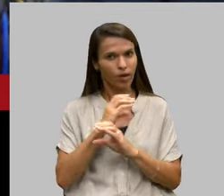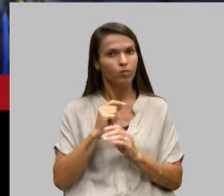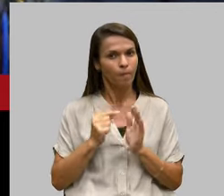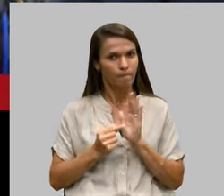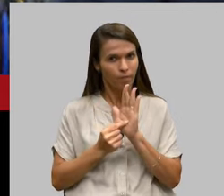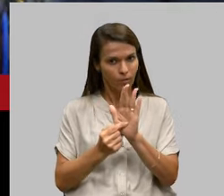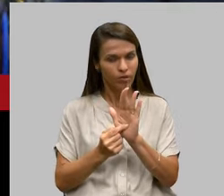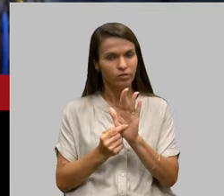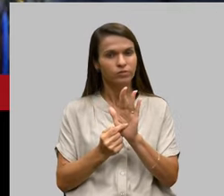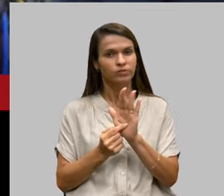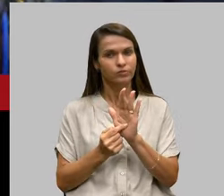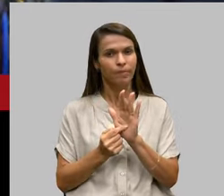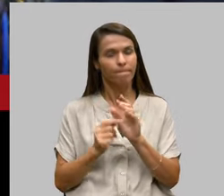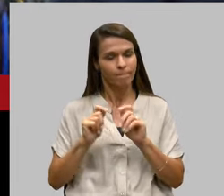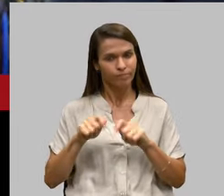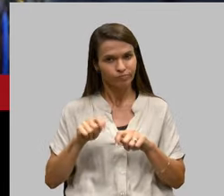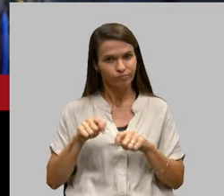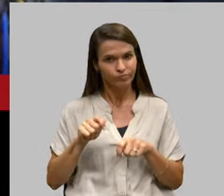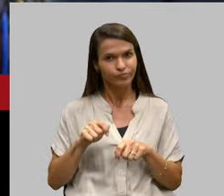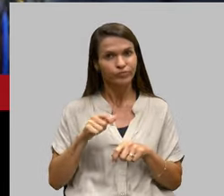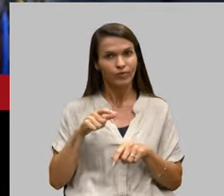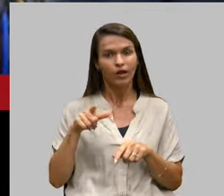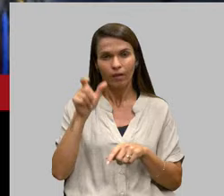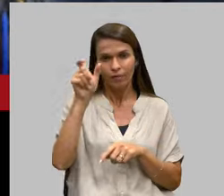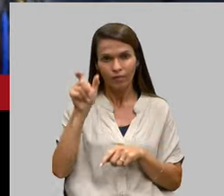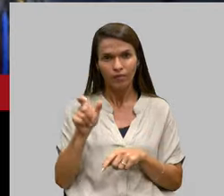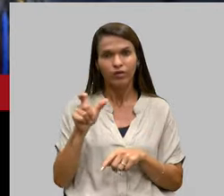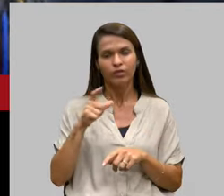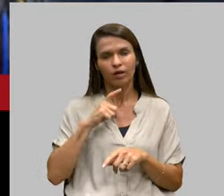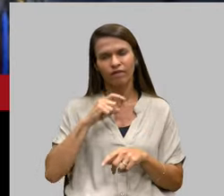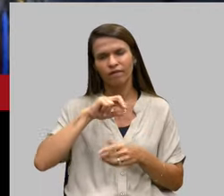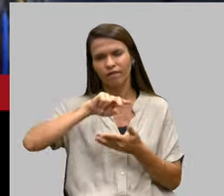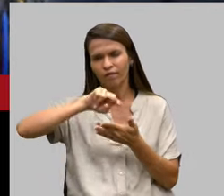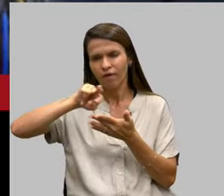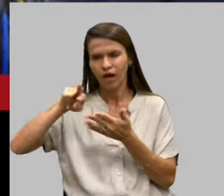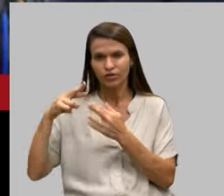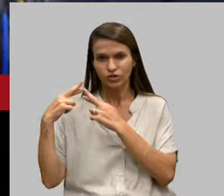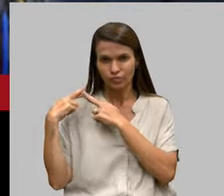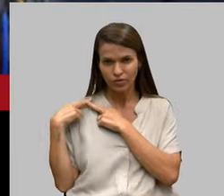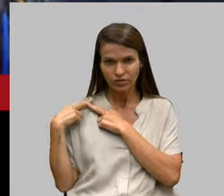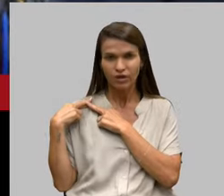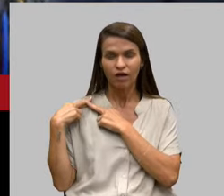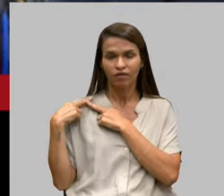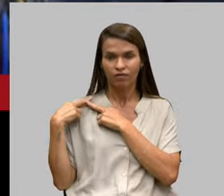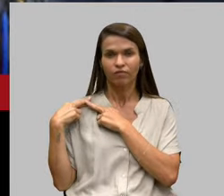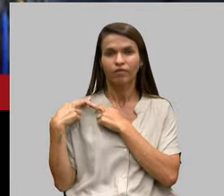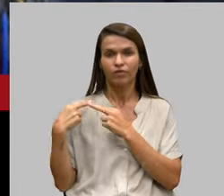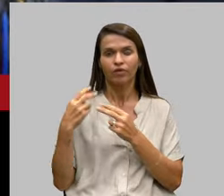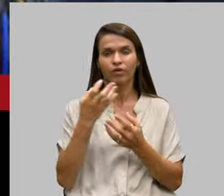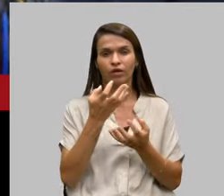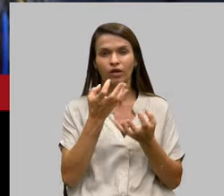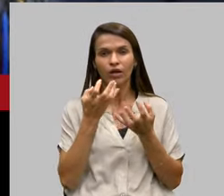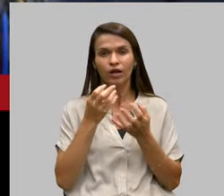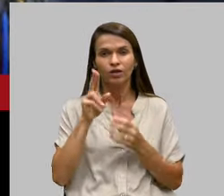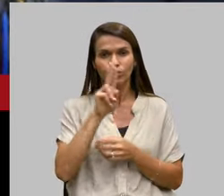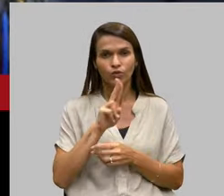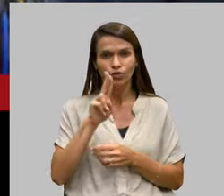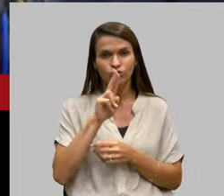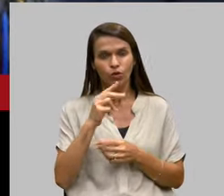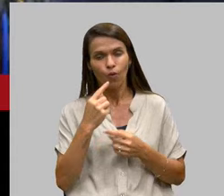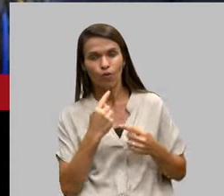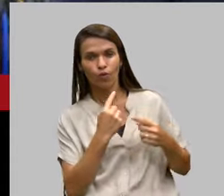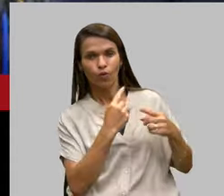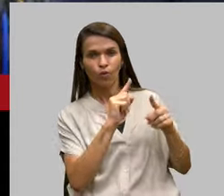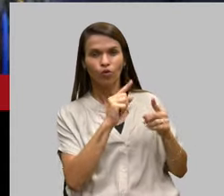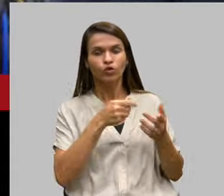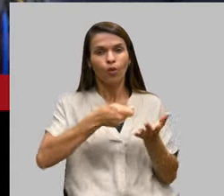a né e e e o ente já tem nós temos vários entes já lançando requerimentos de uns contra os outros ou seja